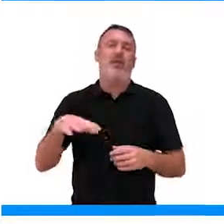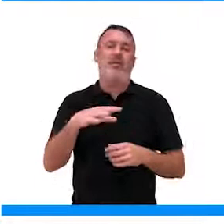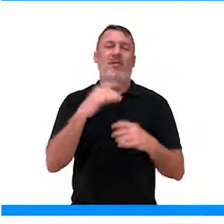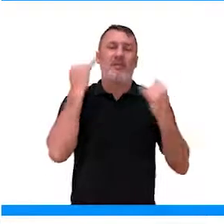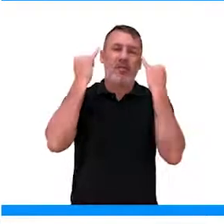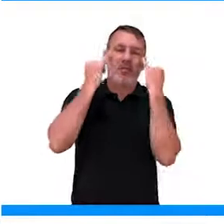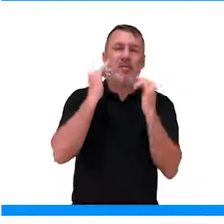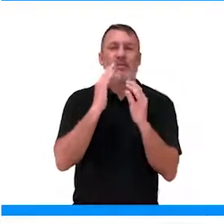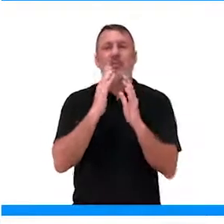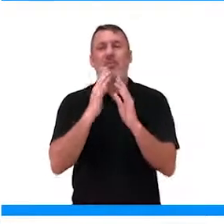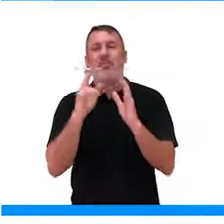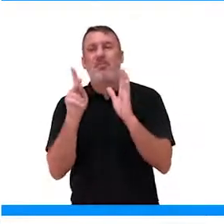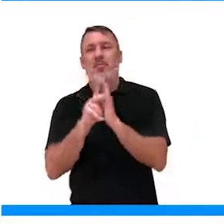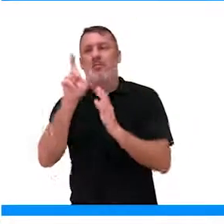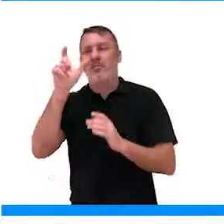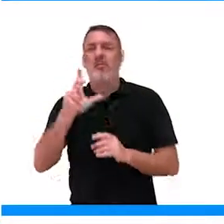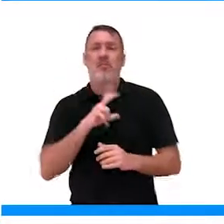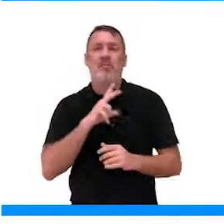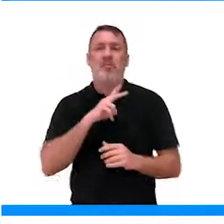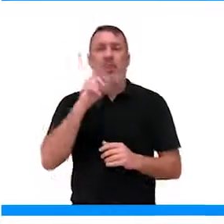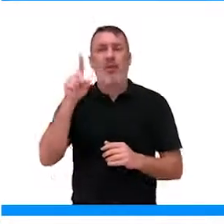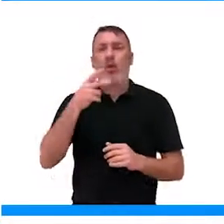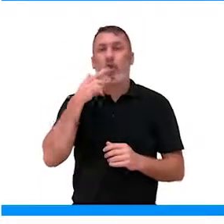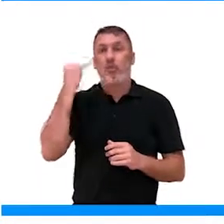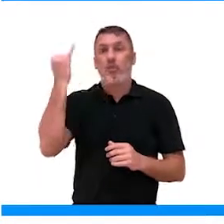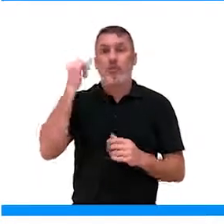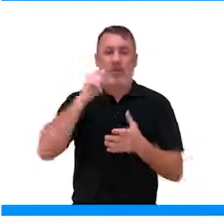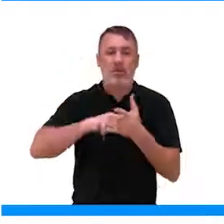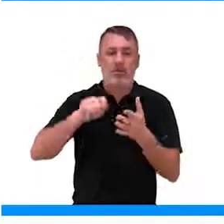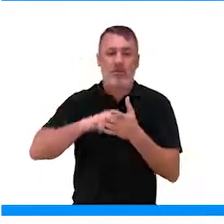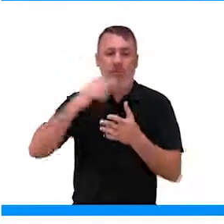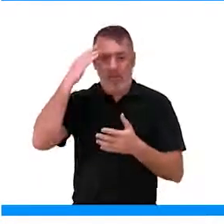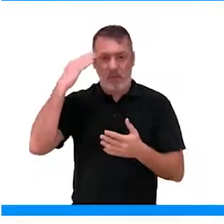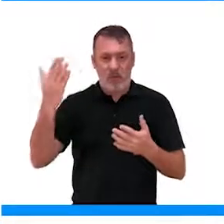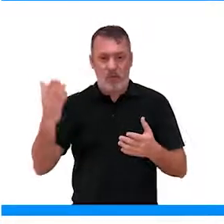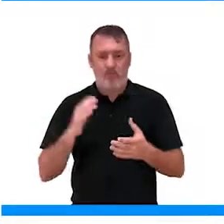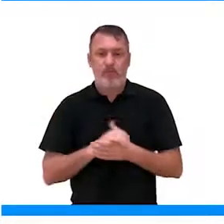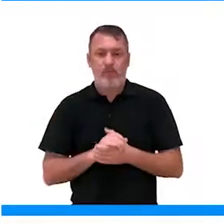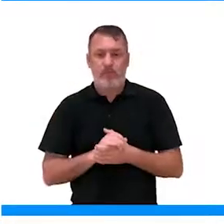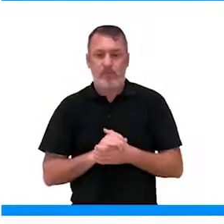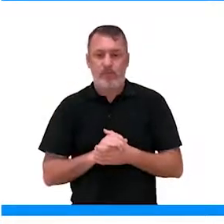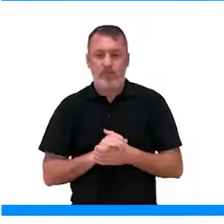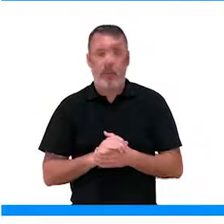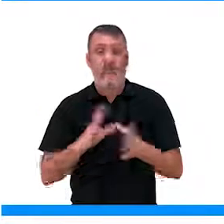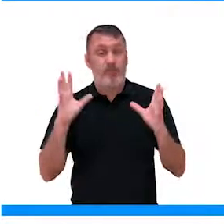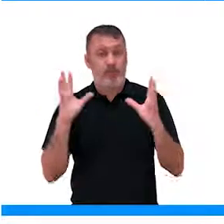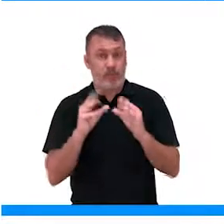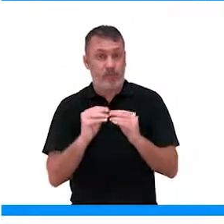informações biográficas, ou seja, relacionada à vida desse importante autor.